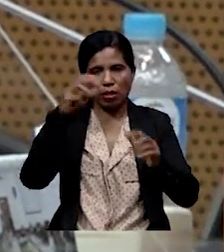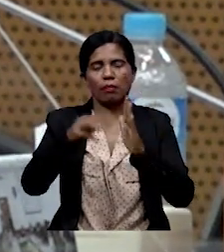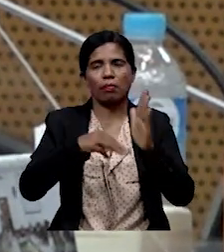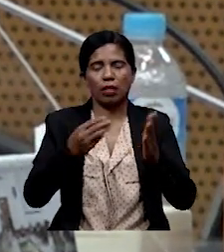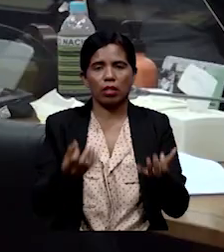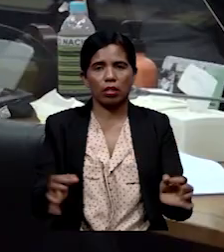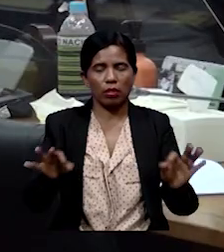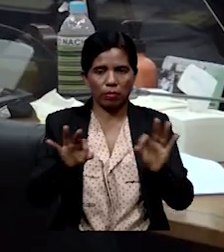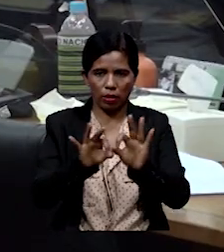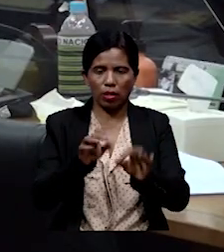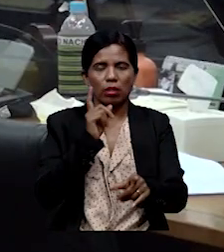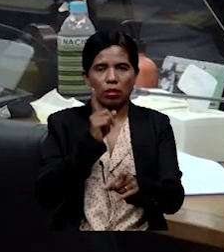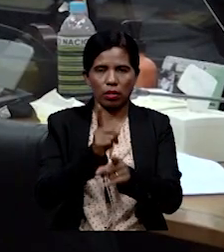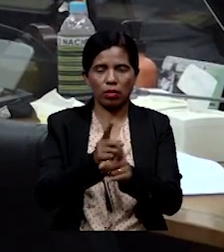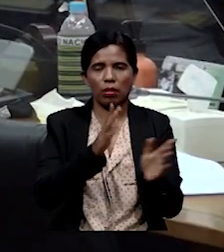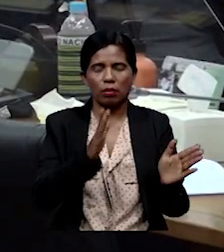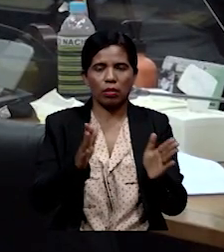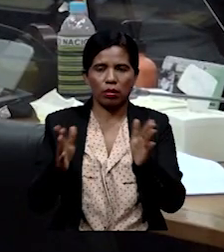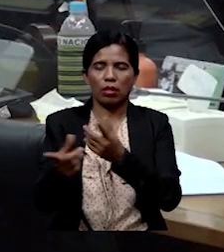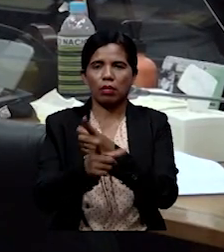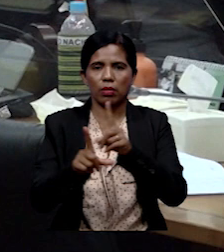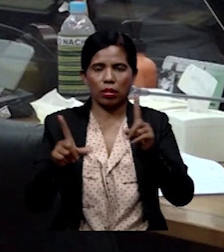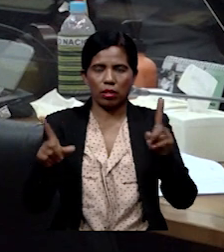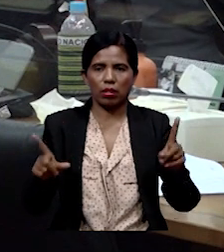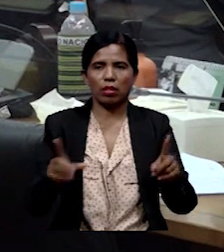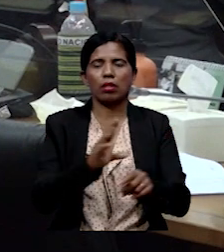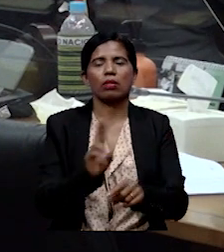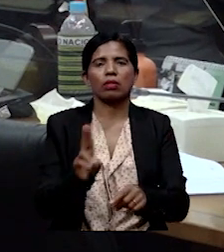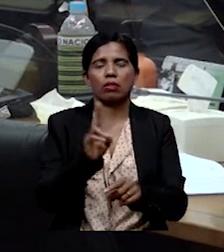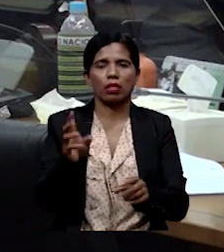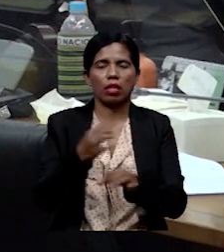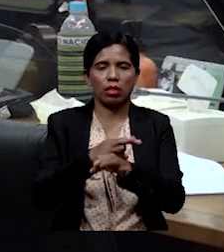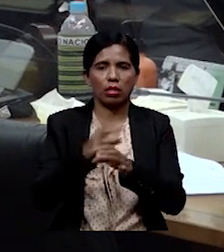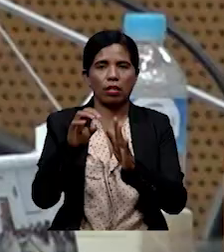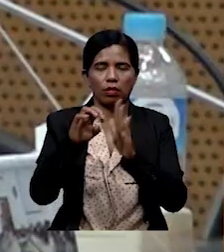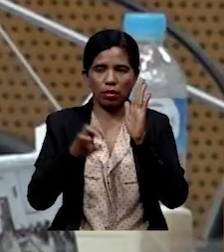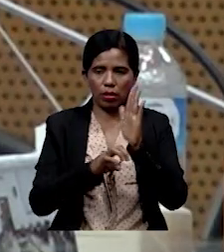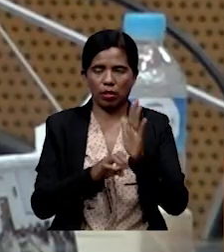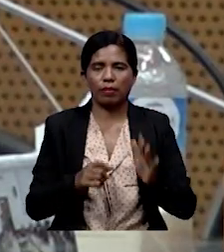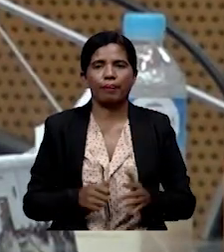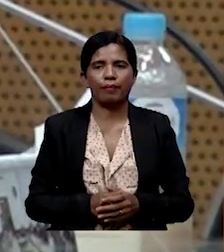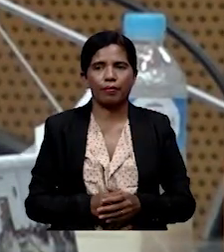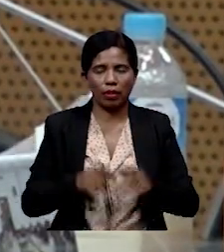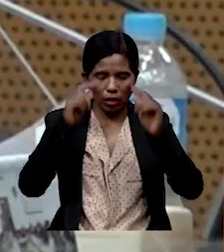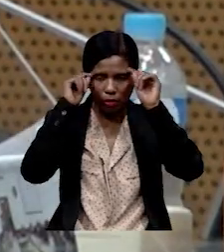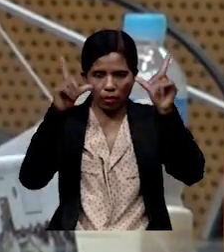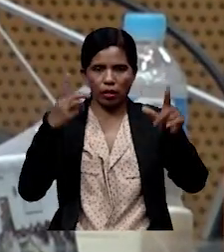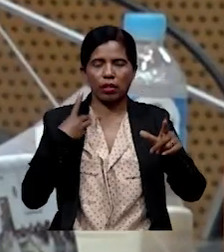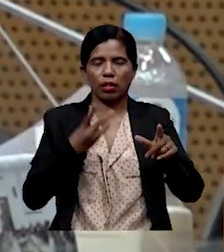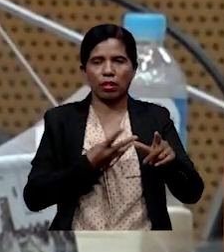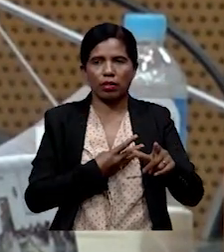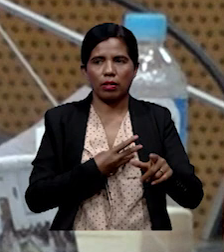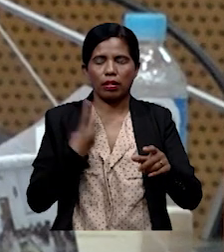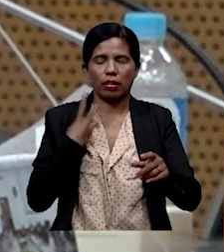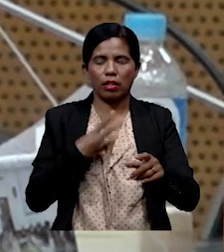papel importante teves durante processo de libertação pátria no construção Estado. Timor-Leste e tem orgulho também da